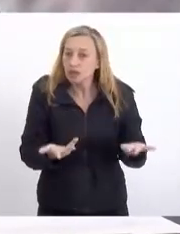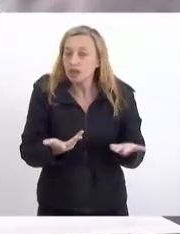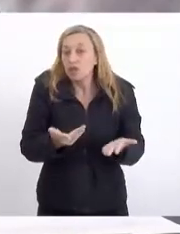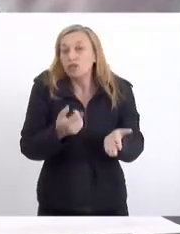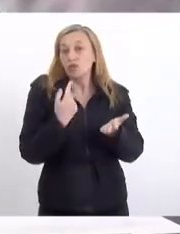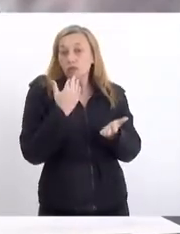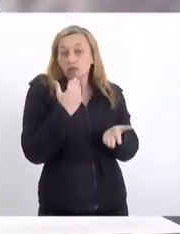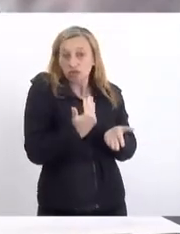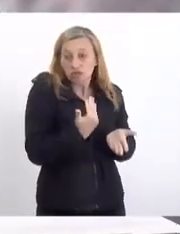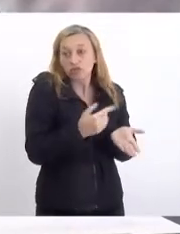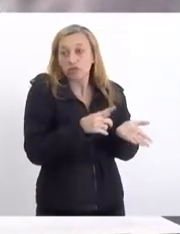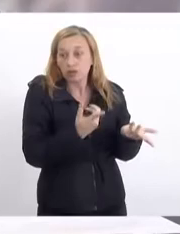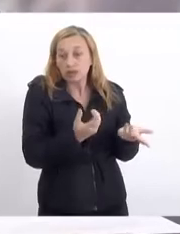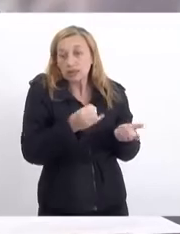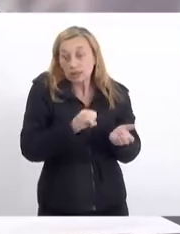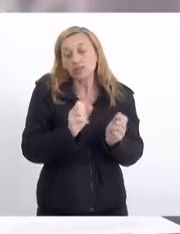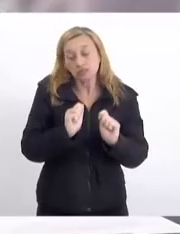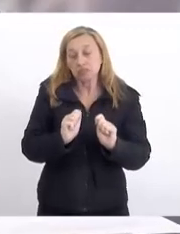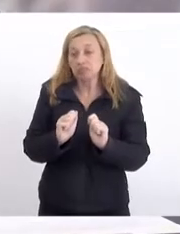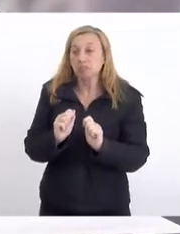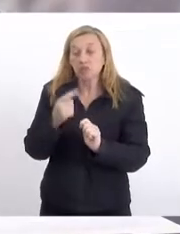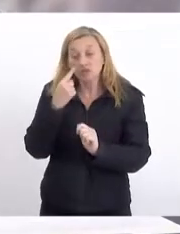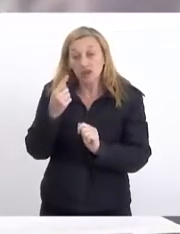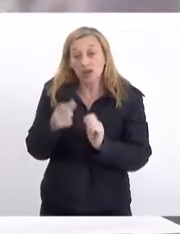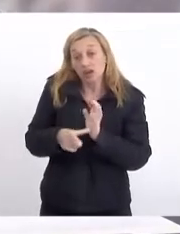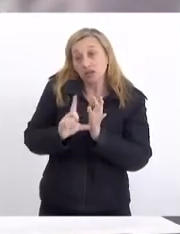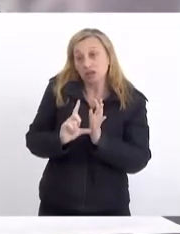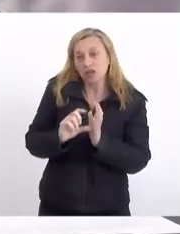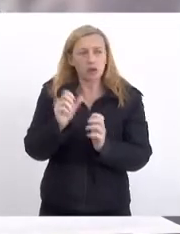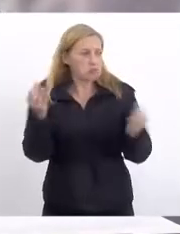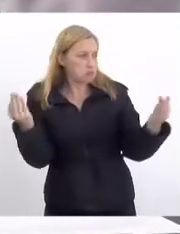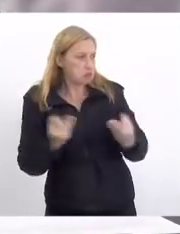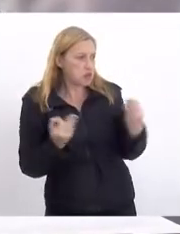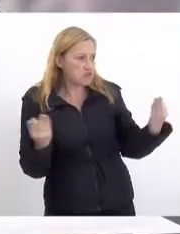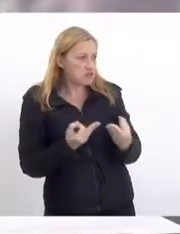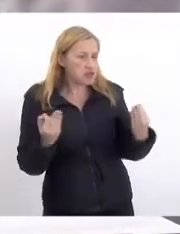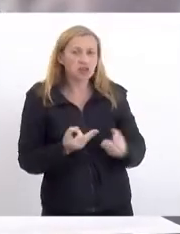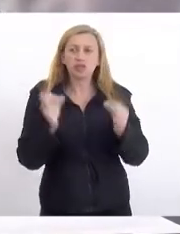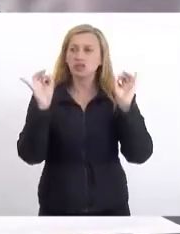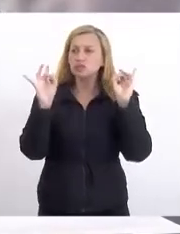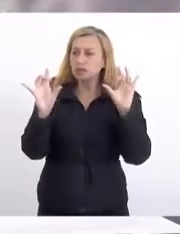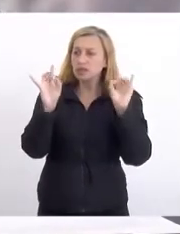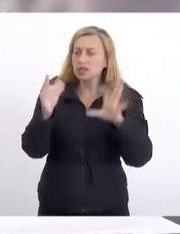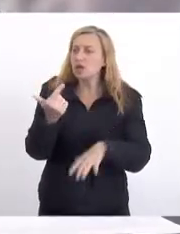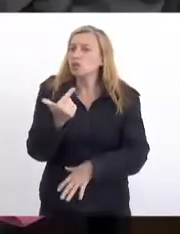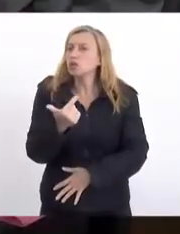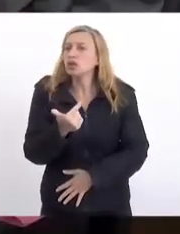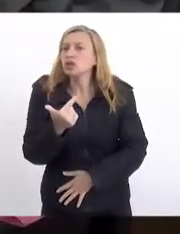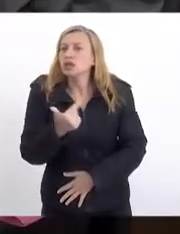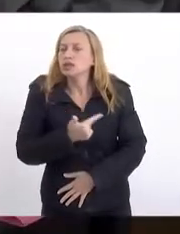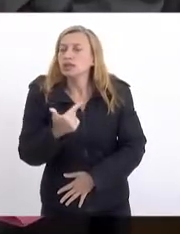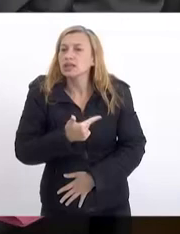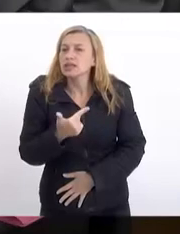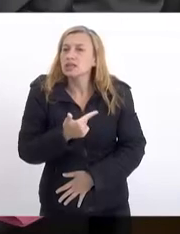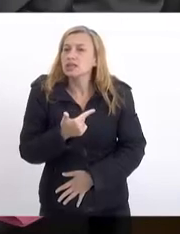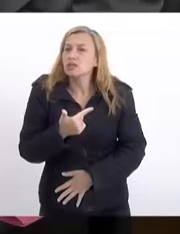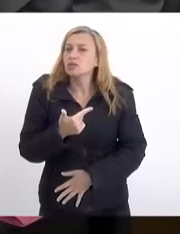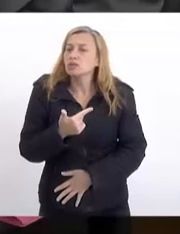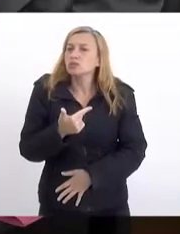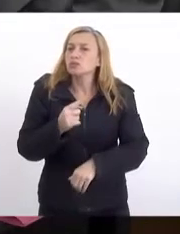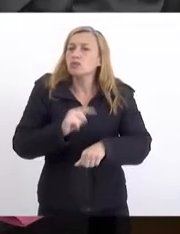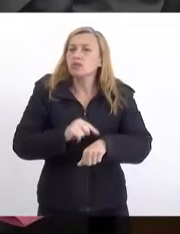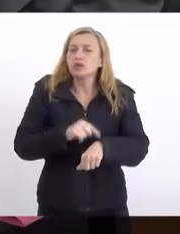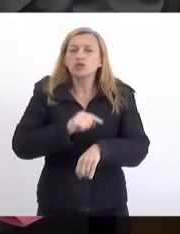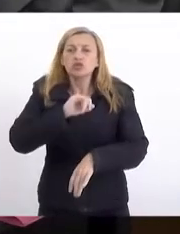for possível, a gente se antecipa. Pode ser? Pode. Perfeito. Em especial aí no segundo, na segunda quinzena de